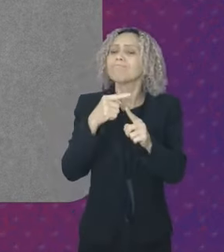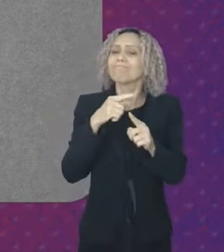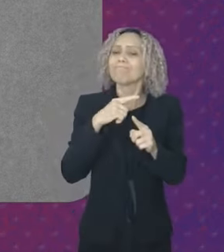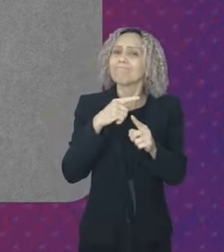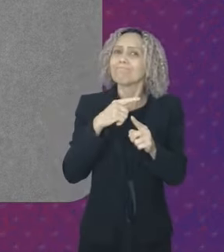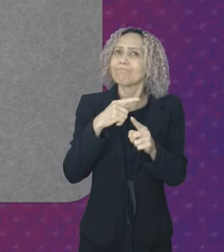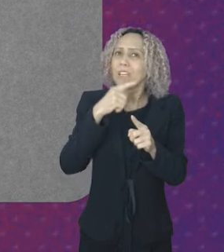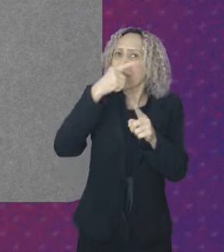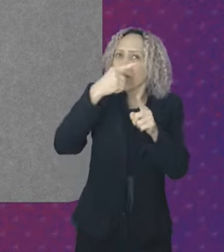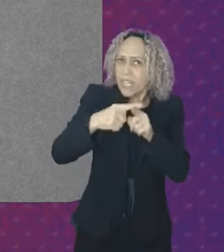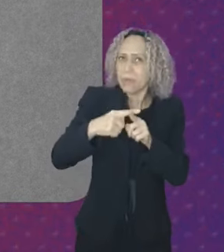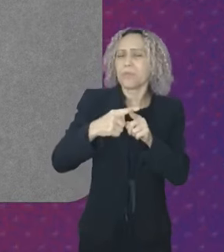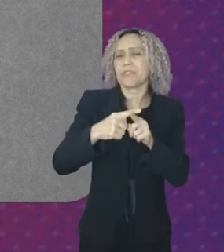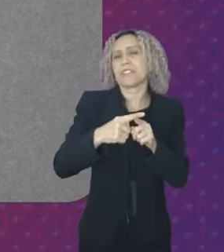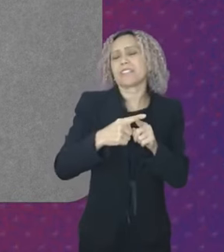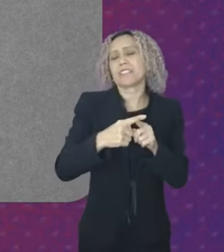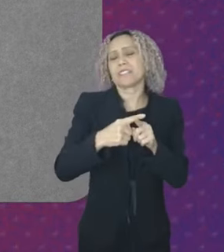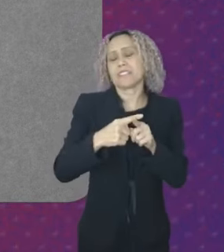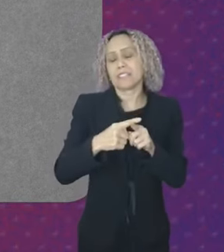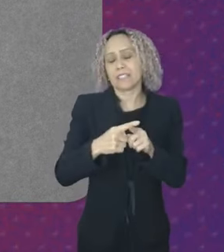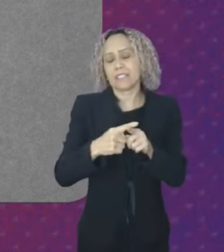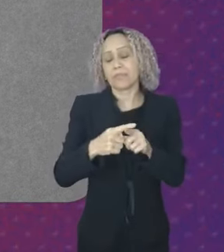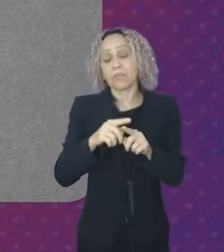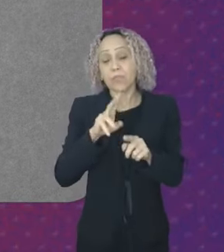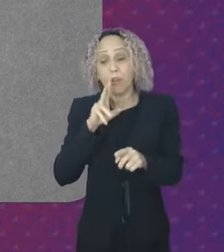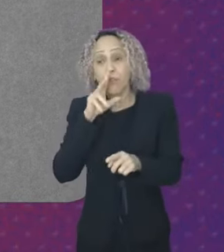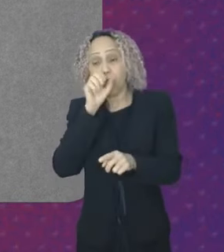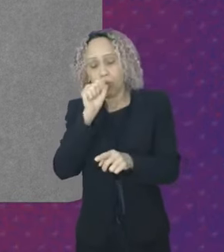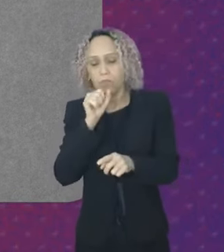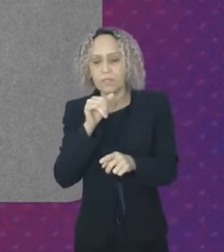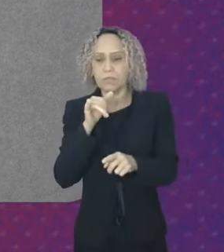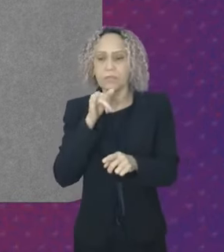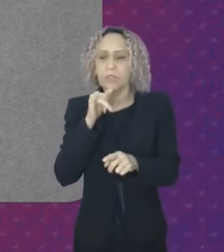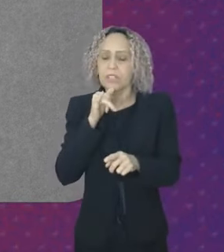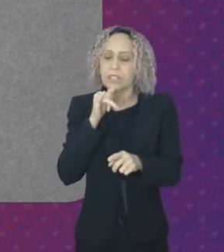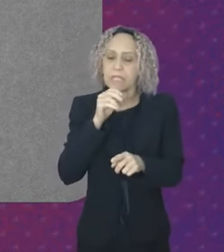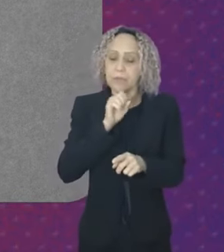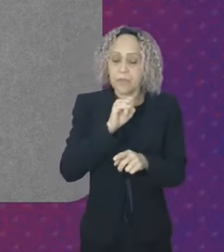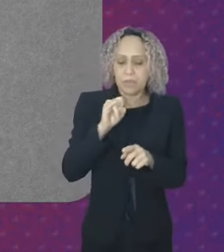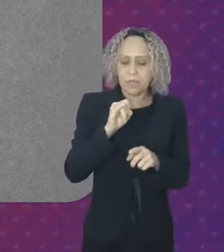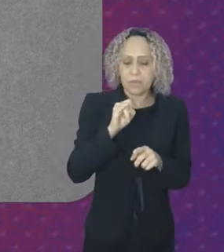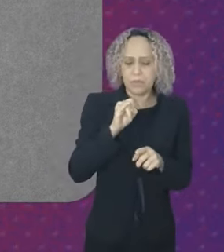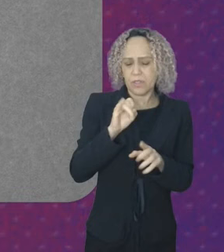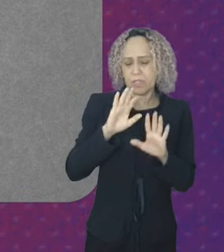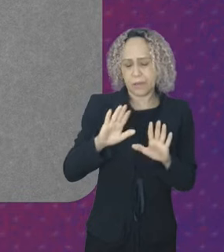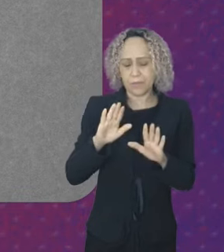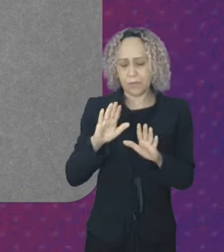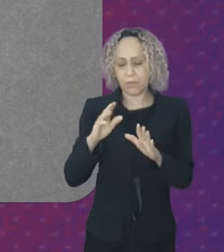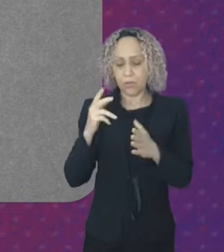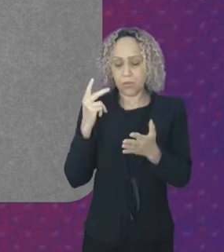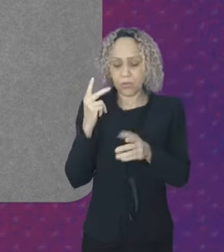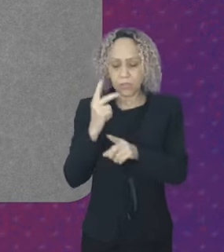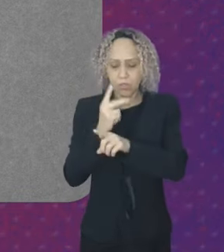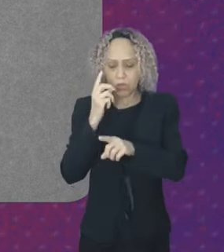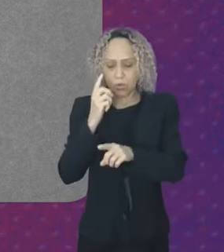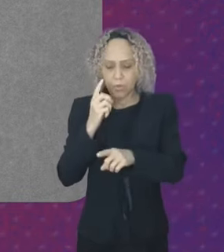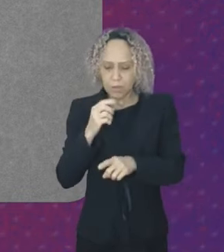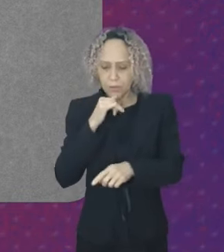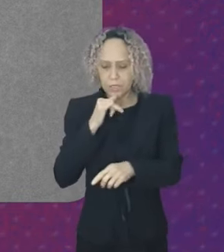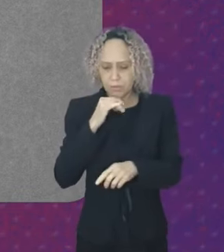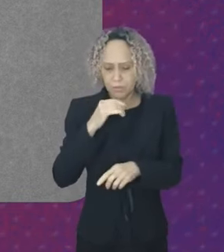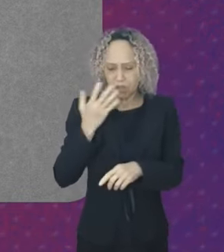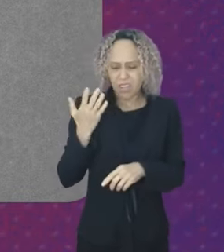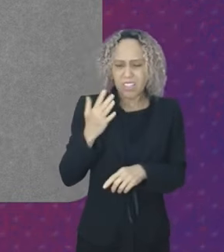romper com essas possíveis ameaças ou as fraquezas que possam vir a fragilizar a nossa campanha.